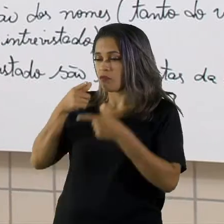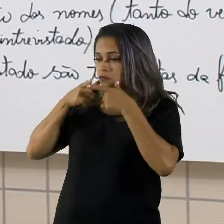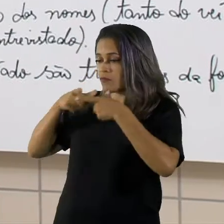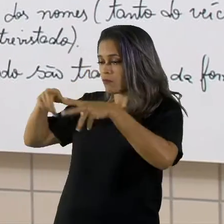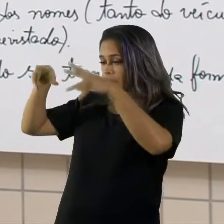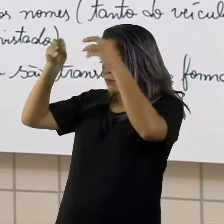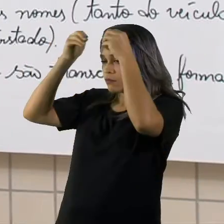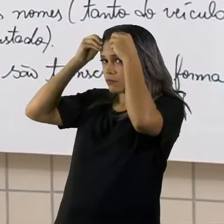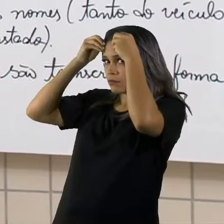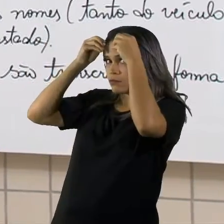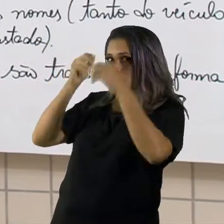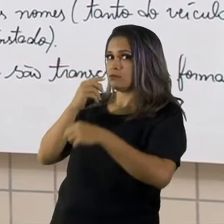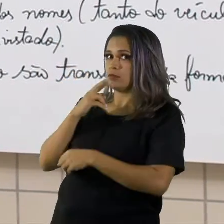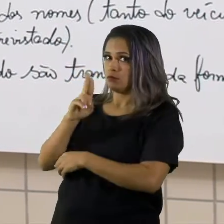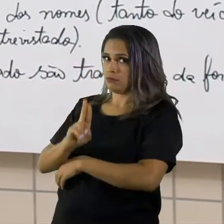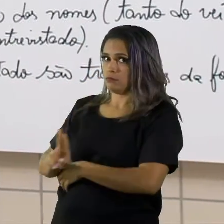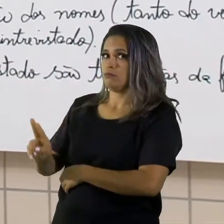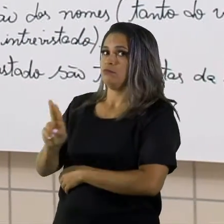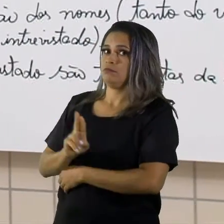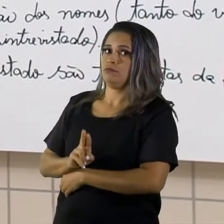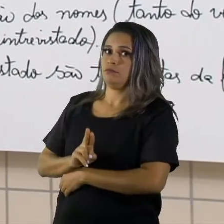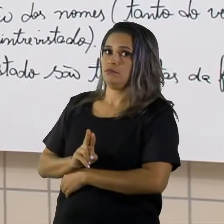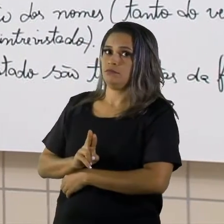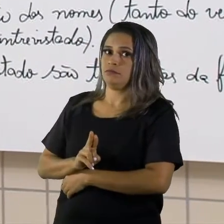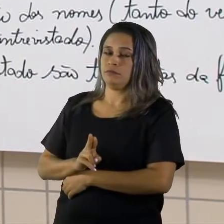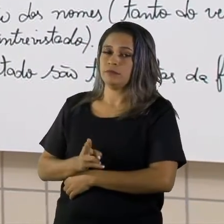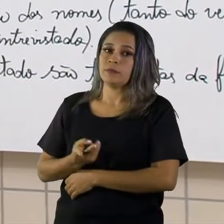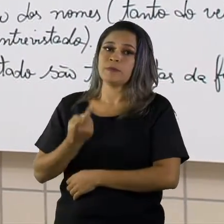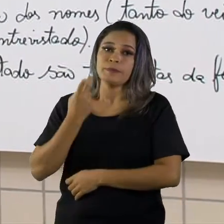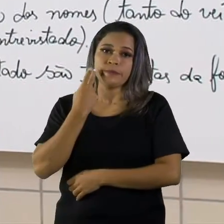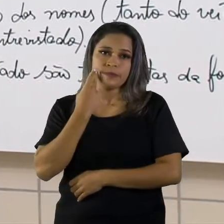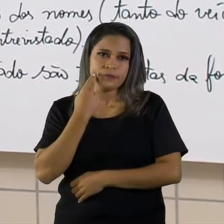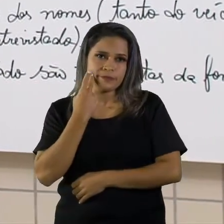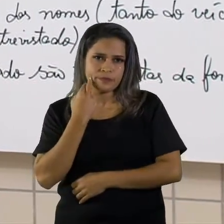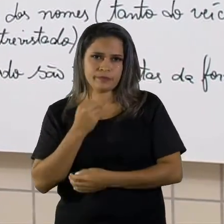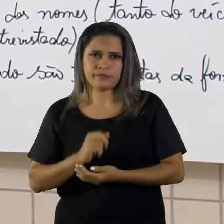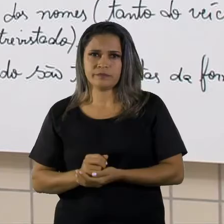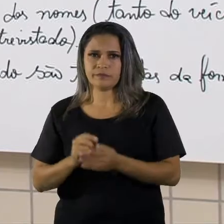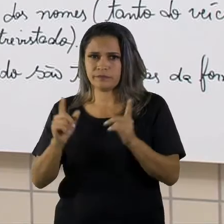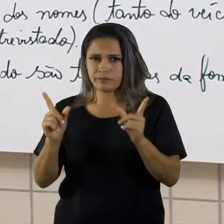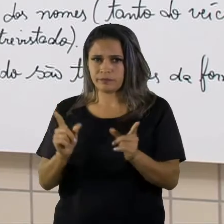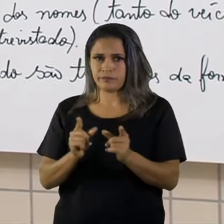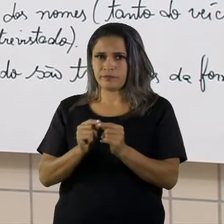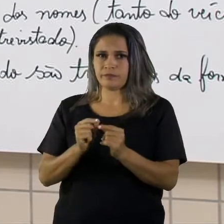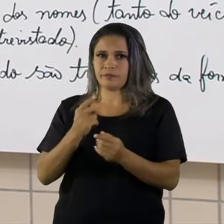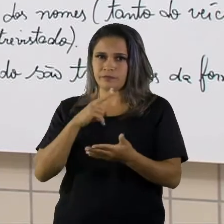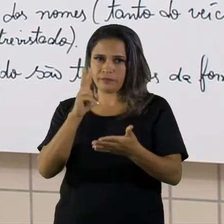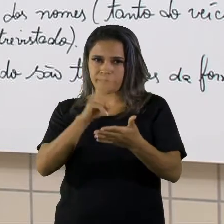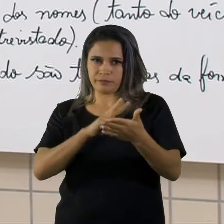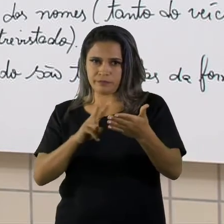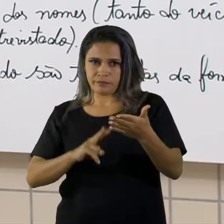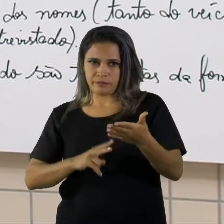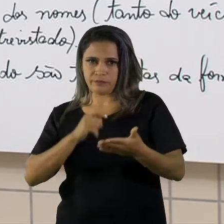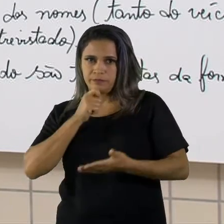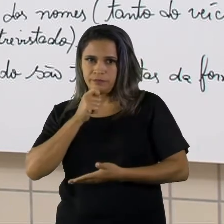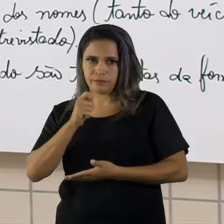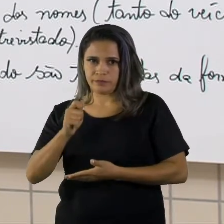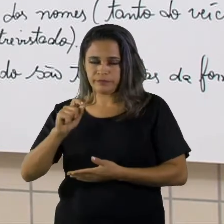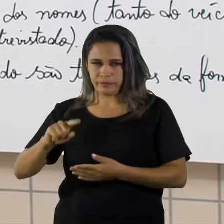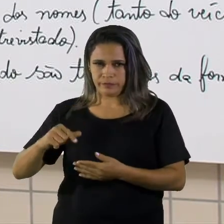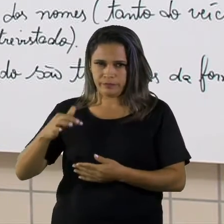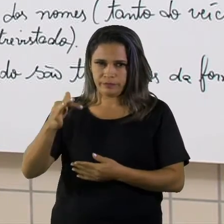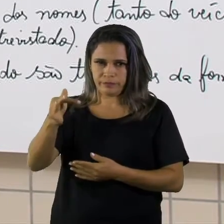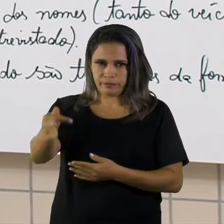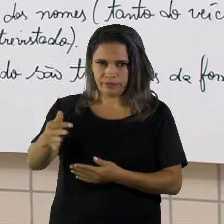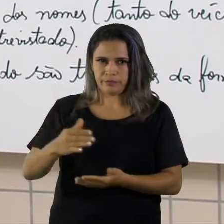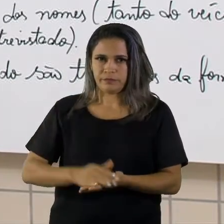que você vai utilizar. É comum a abreviação. Nós vamos ler uma entrevista logo mais, que